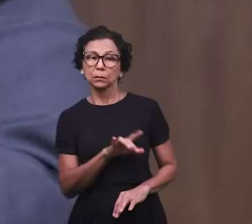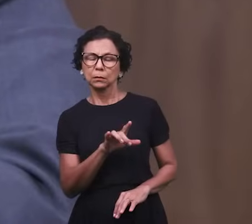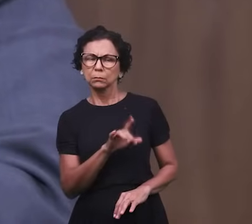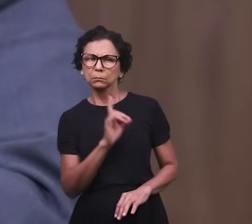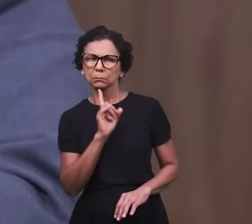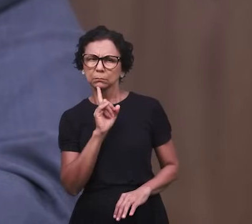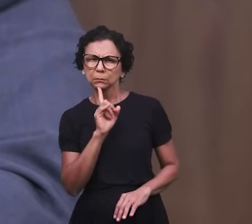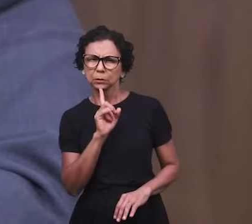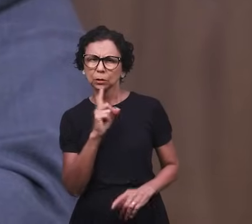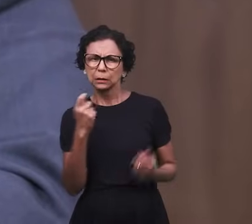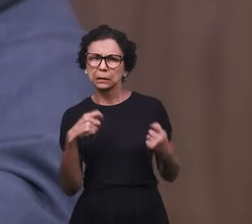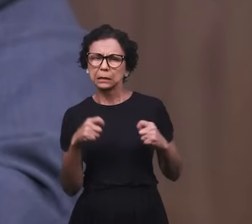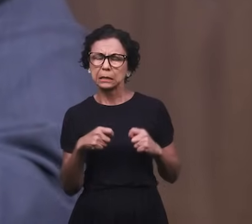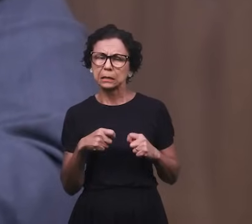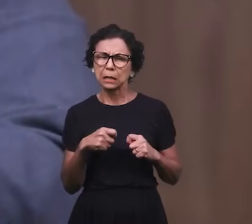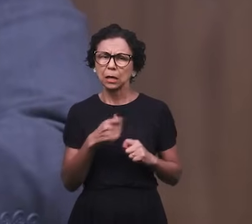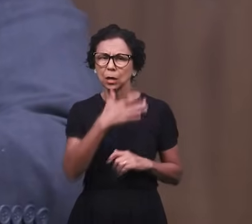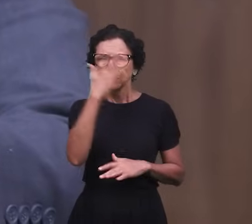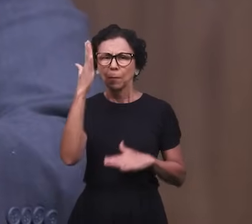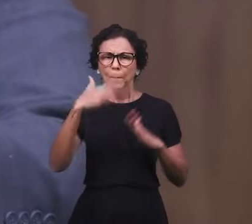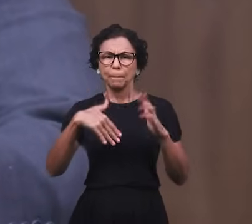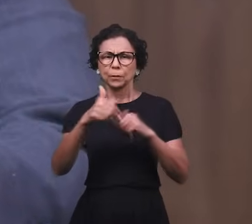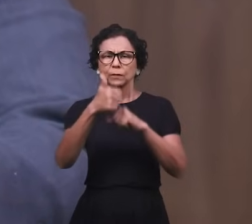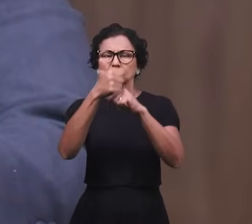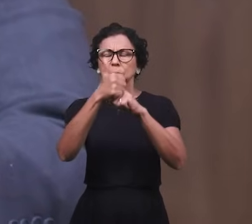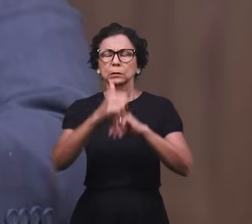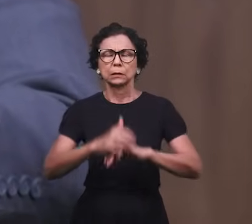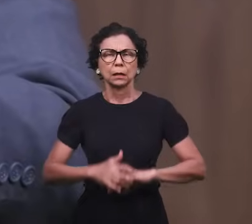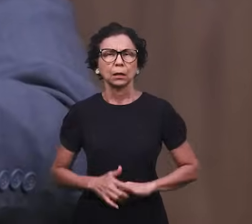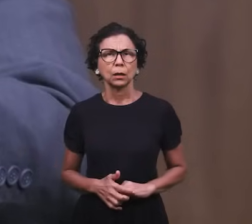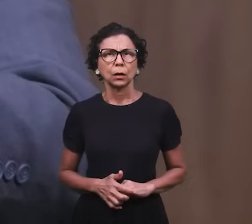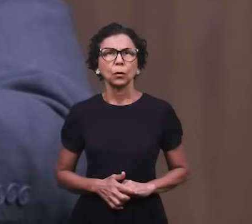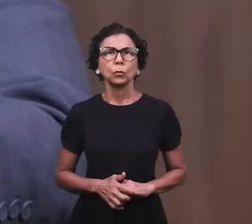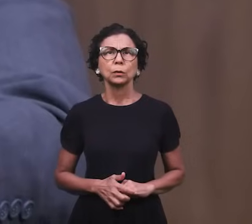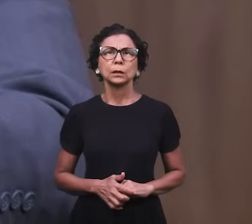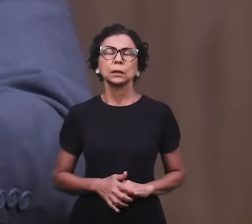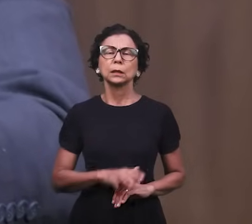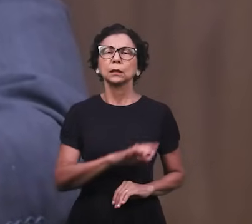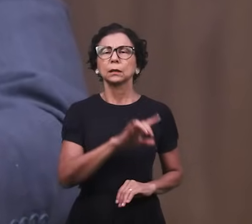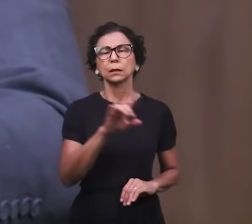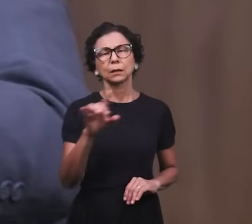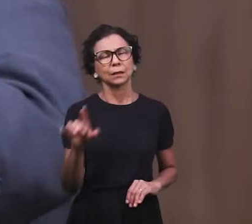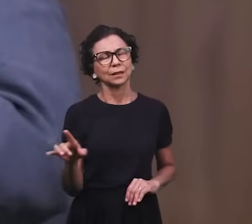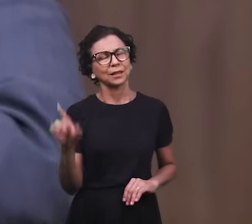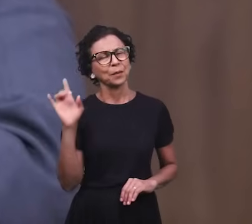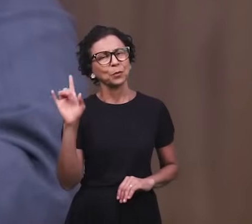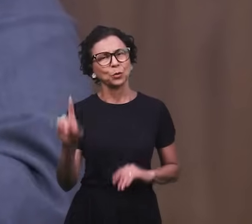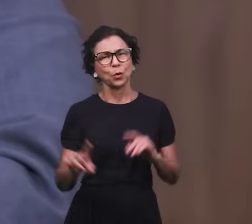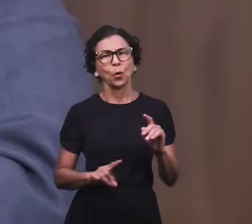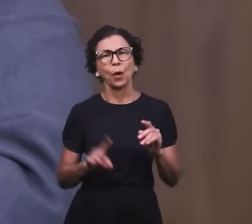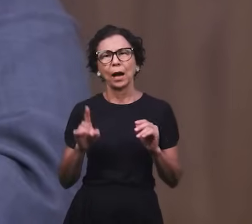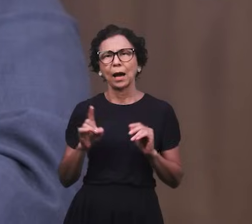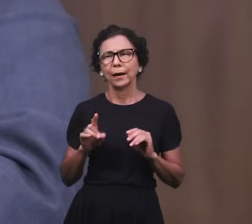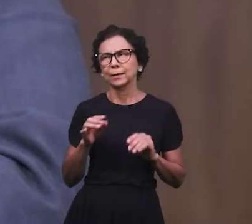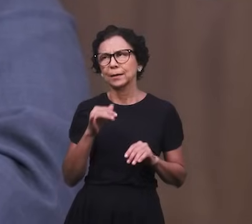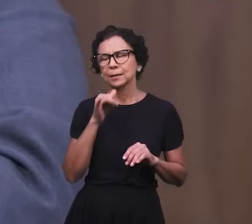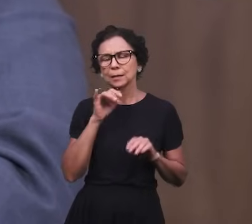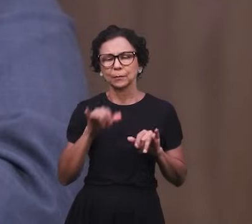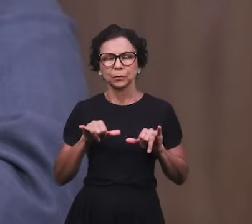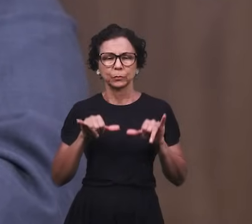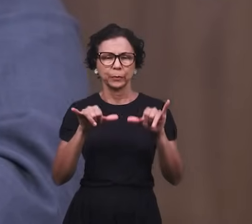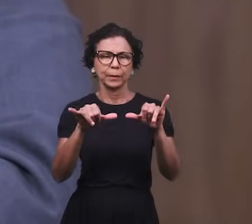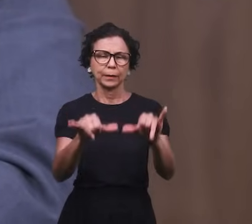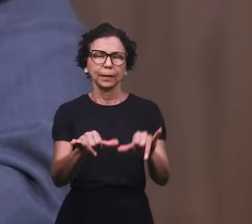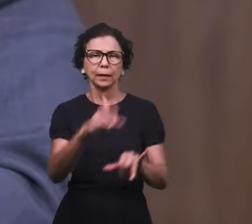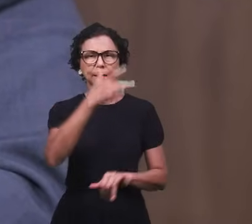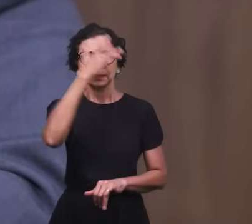mercado vai precisar agora de um profissional que não é aquele profissional que vai fazer o troco do caixa ali, mas ele vai precisar de um profissional